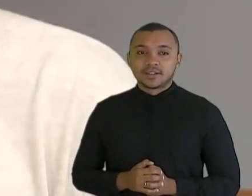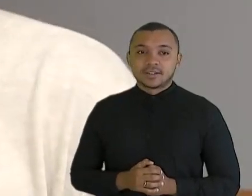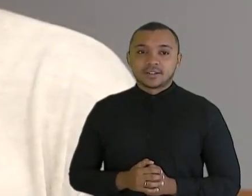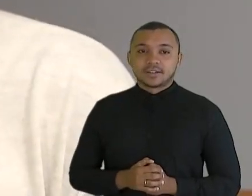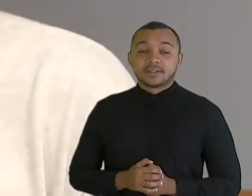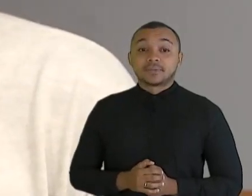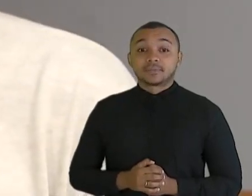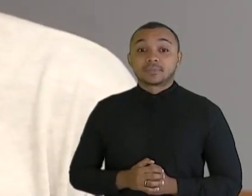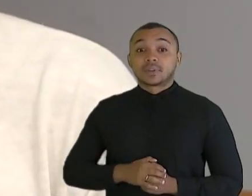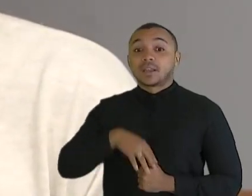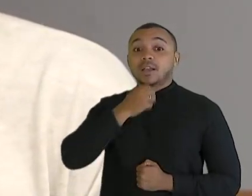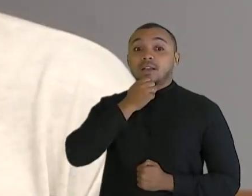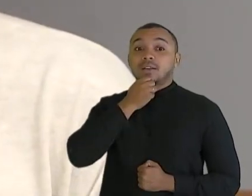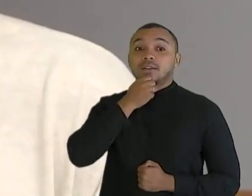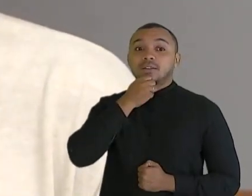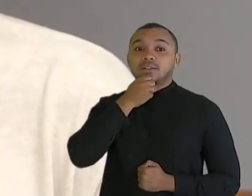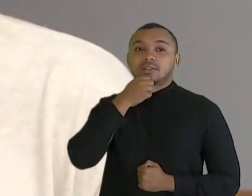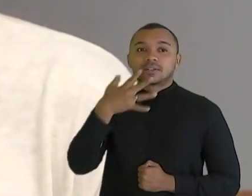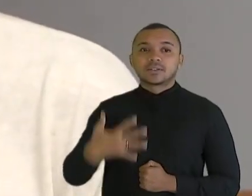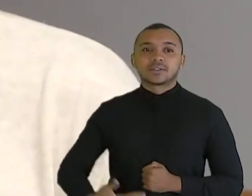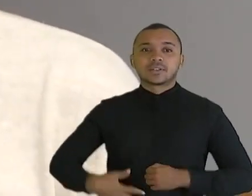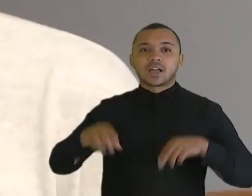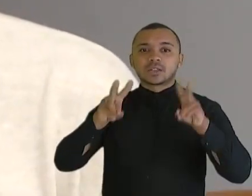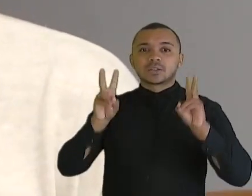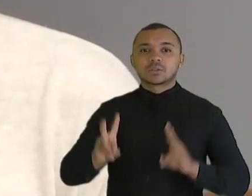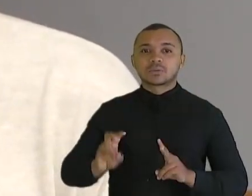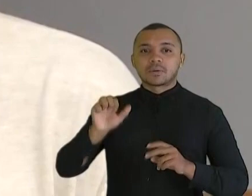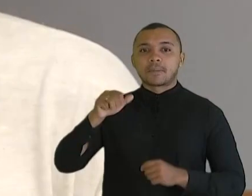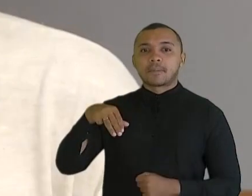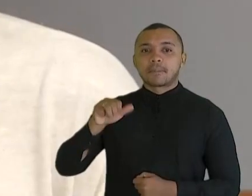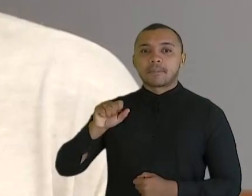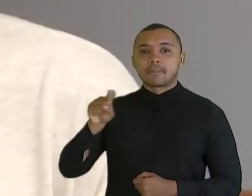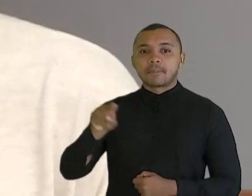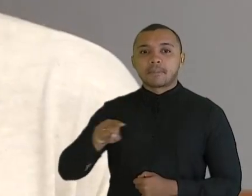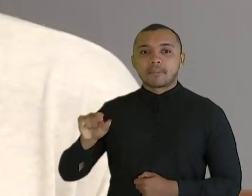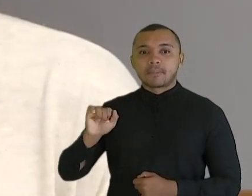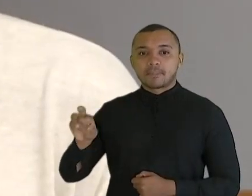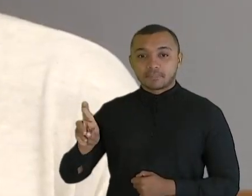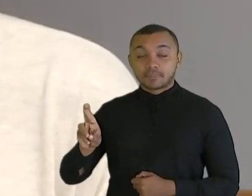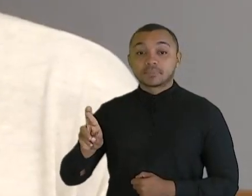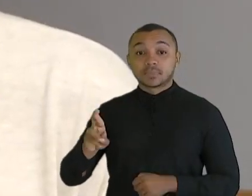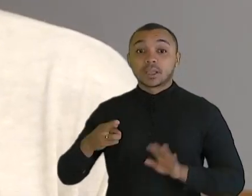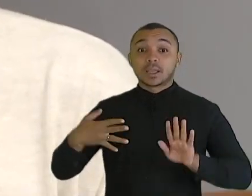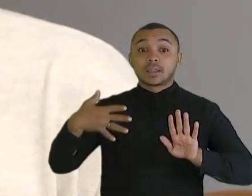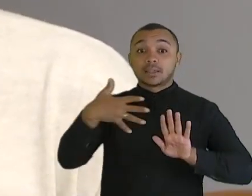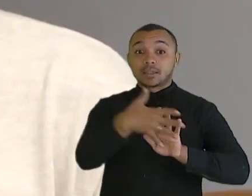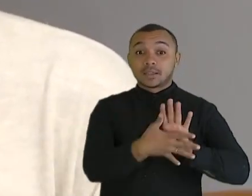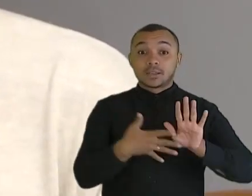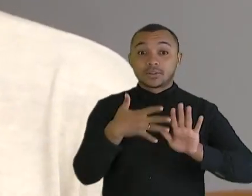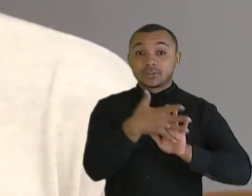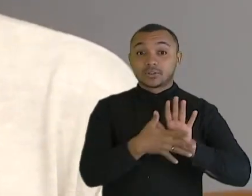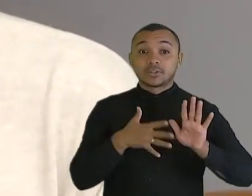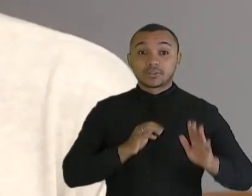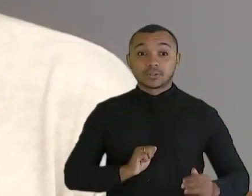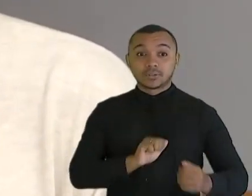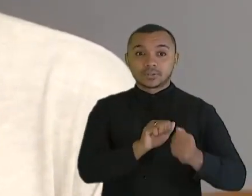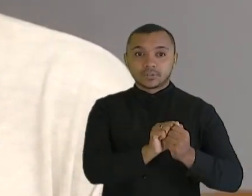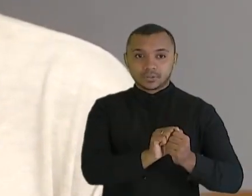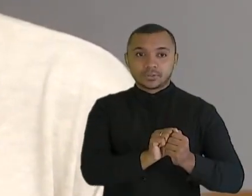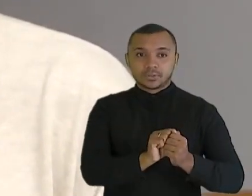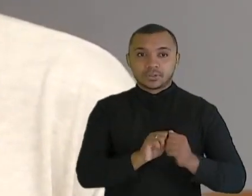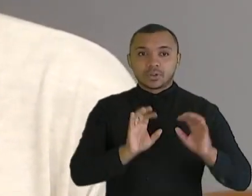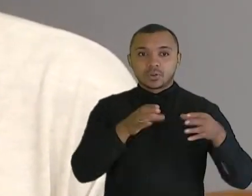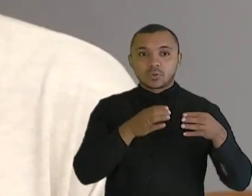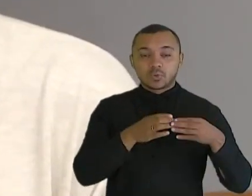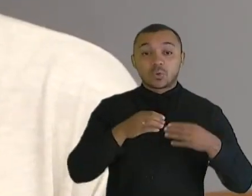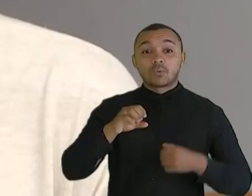Quero falar sobre a Mary Não Mora Mais em Jauci. É um texto do Eurico Bivar, com no elenco Glauco